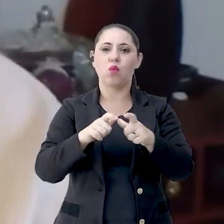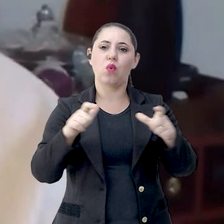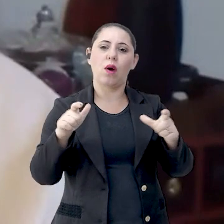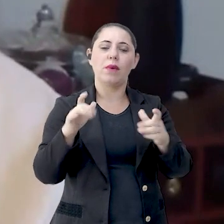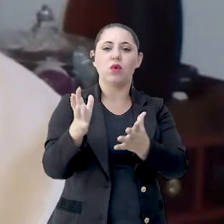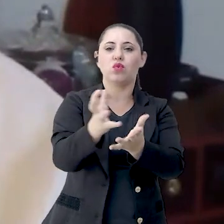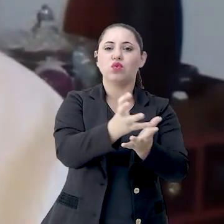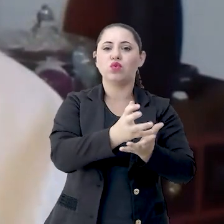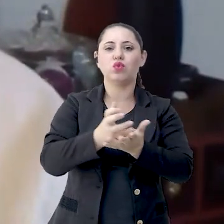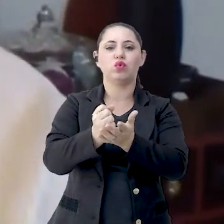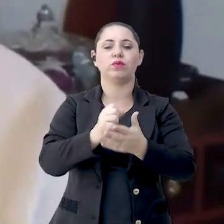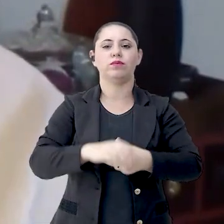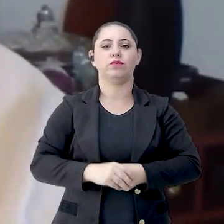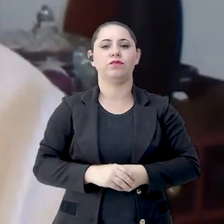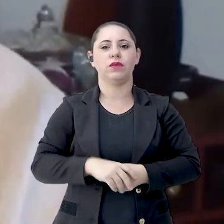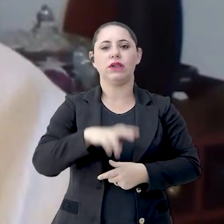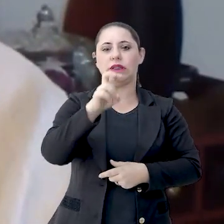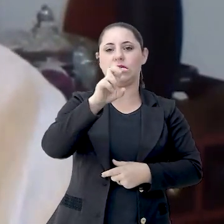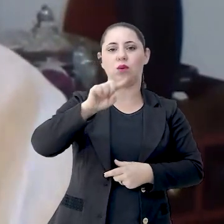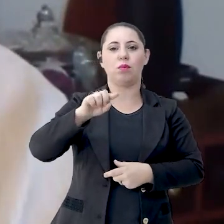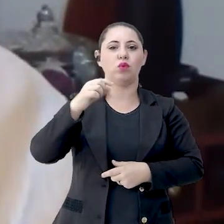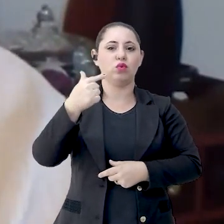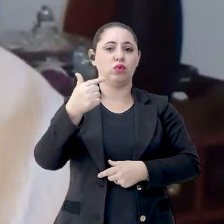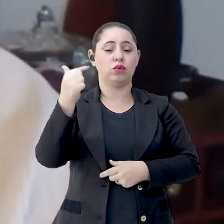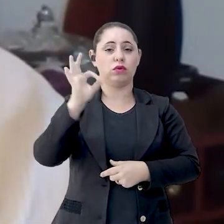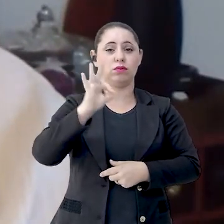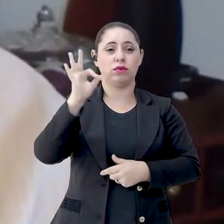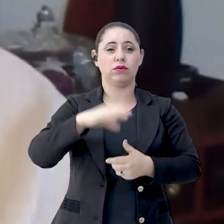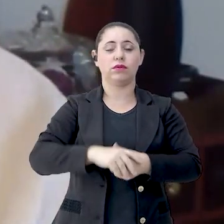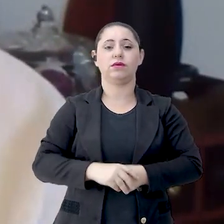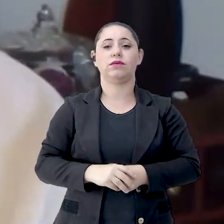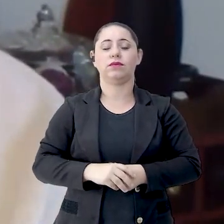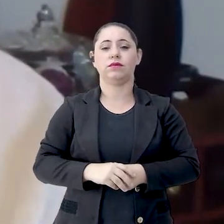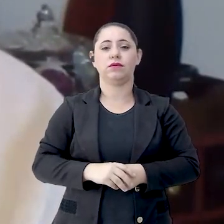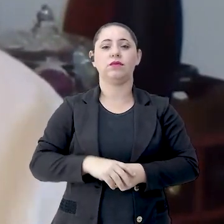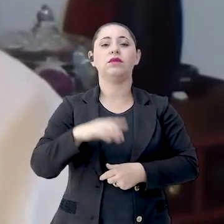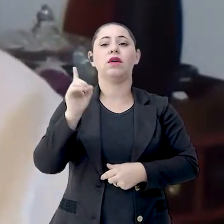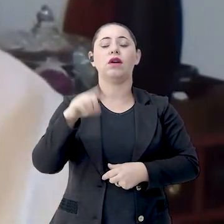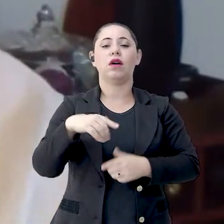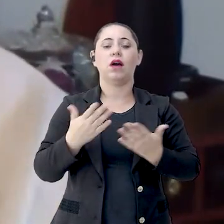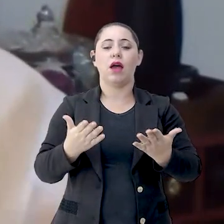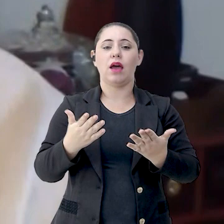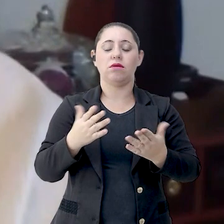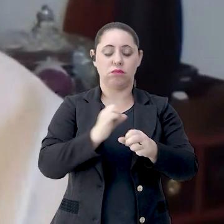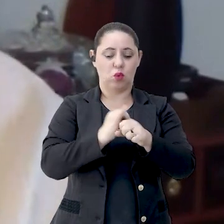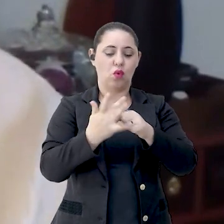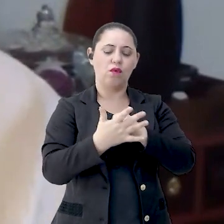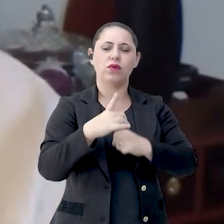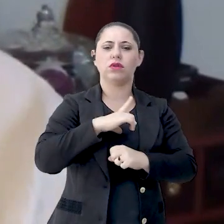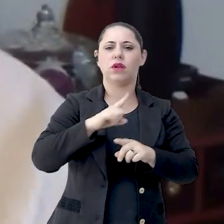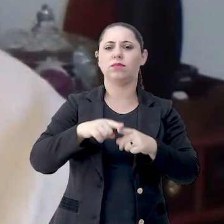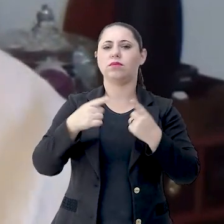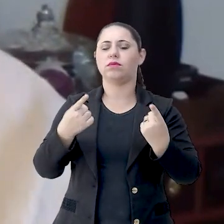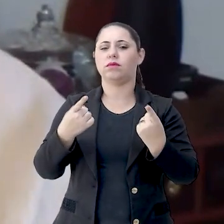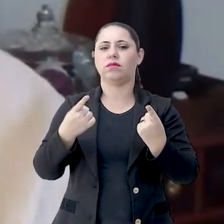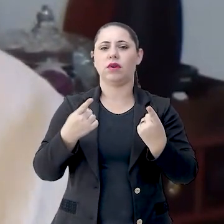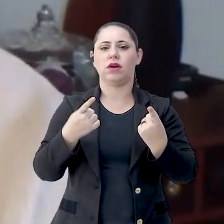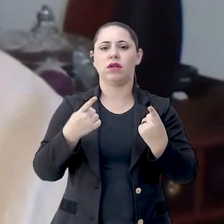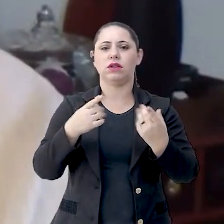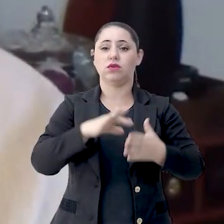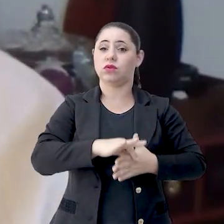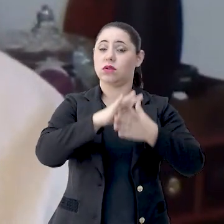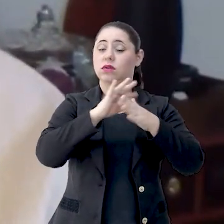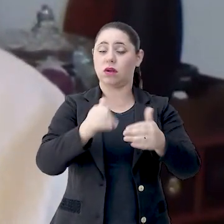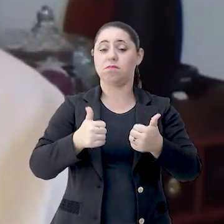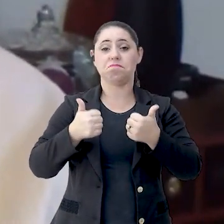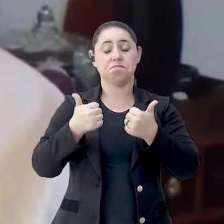na exportação desses produtos, né? Ao redor de 5,2%. Né? E mesmo com a Covid, a gente